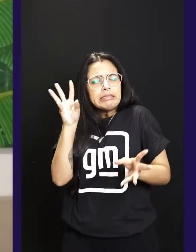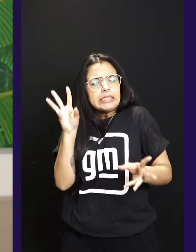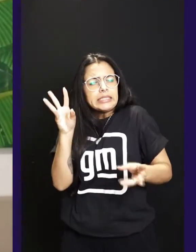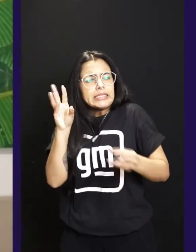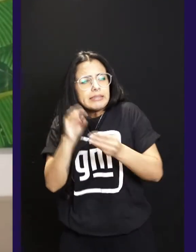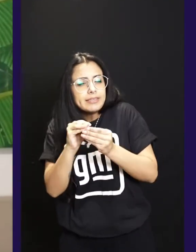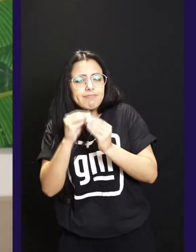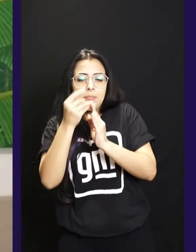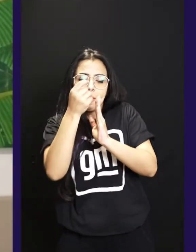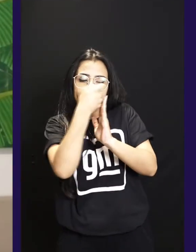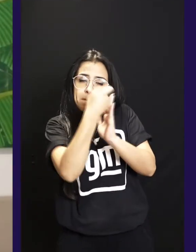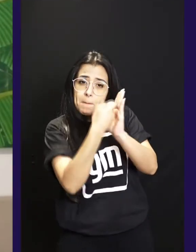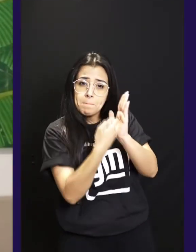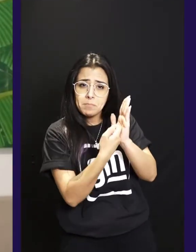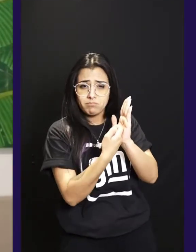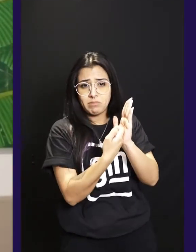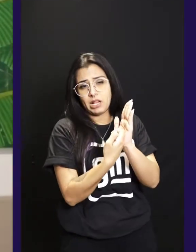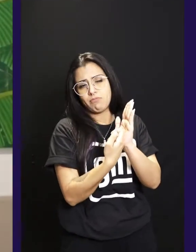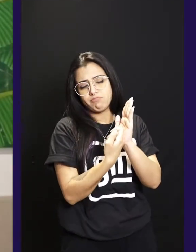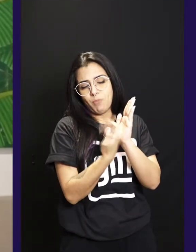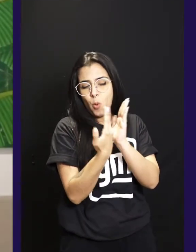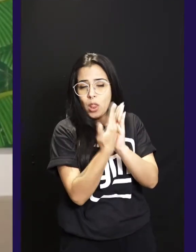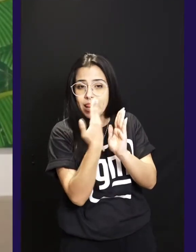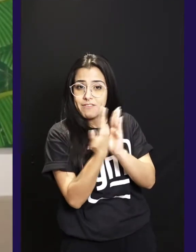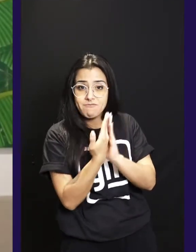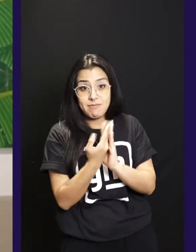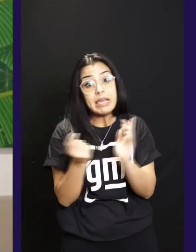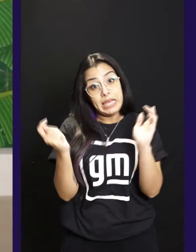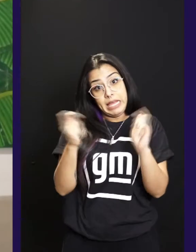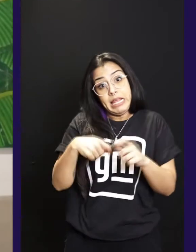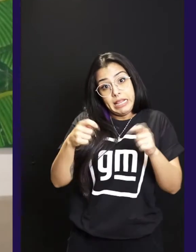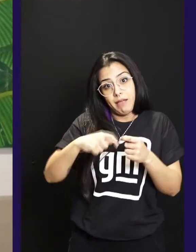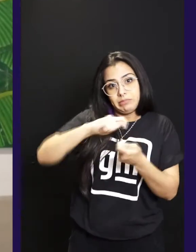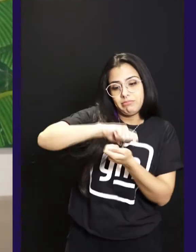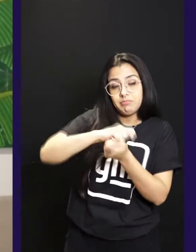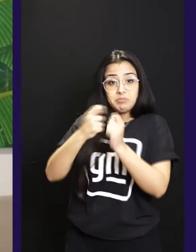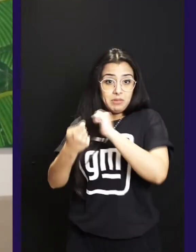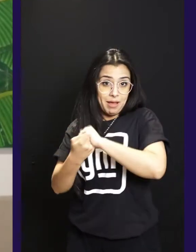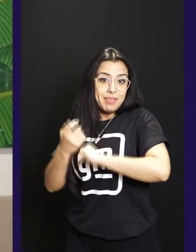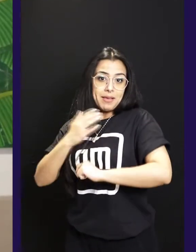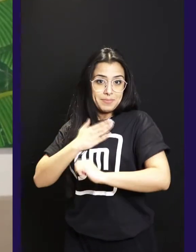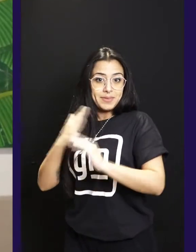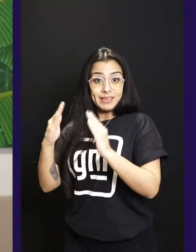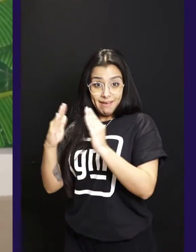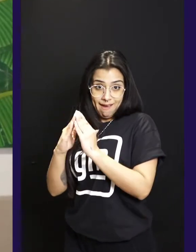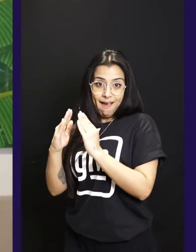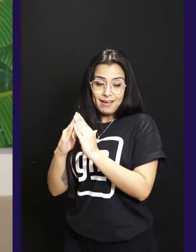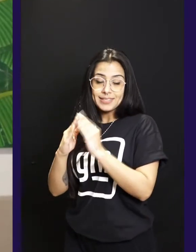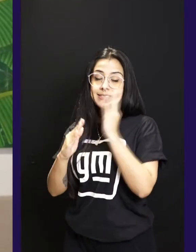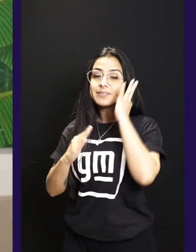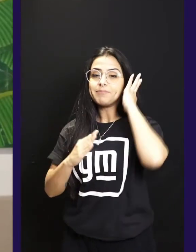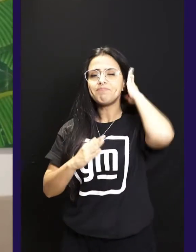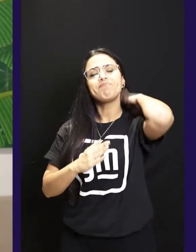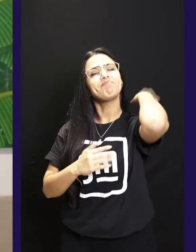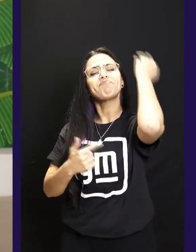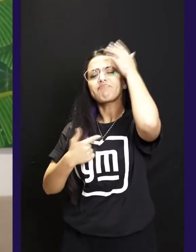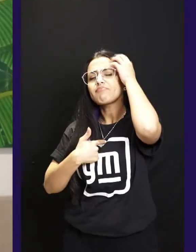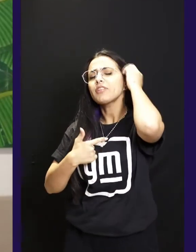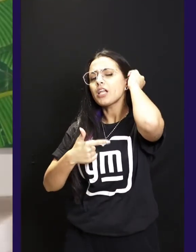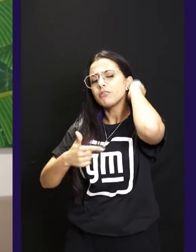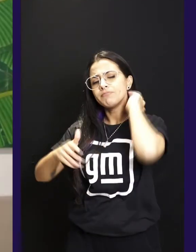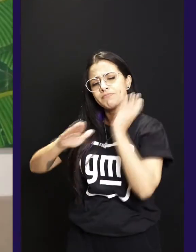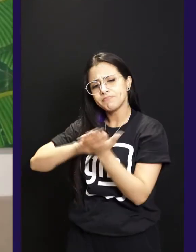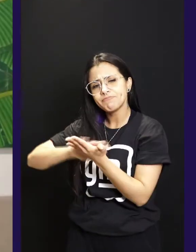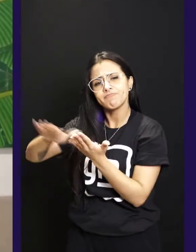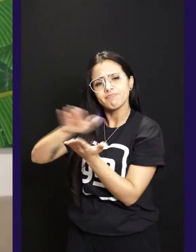jeito que eu pudesse imprimir na minha própria impressora, em casa mesmo. Eu fiz várias cópias dele e eu comecei a distribuir em